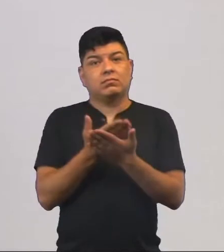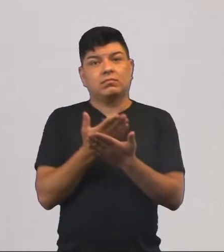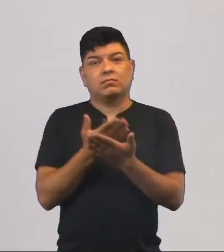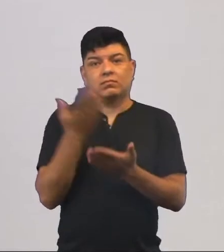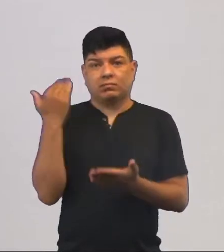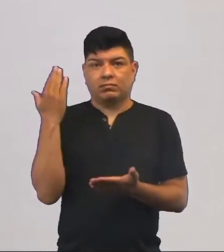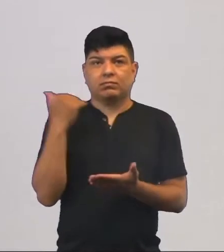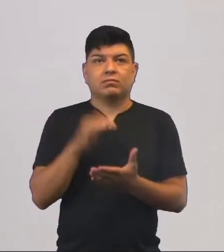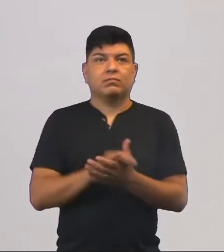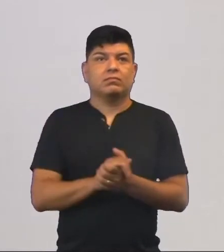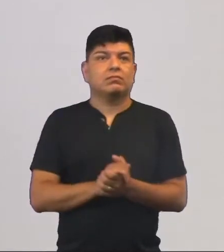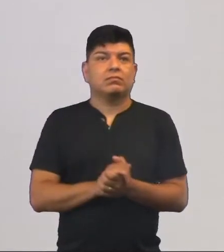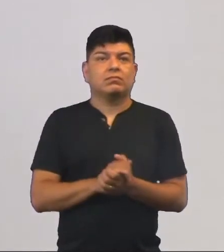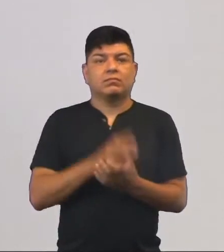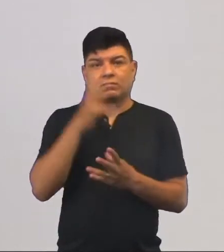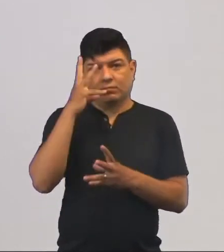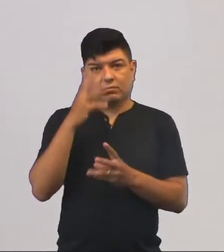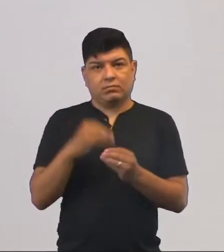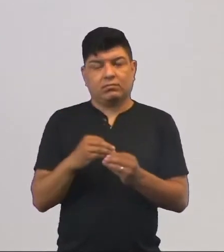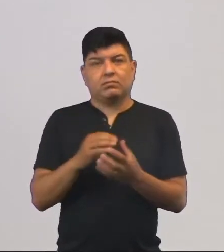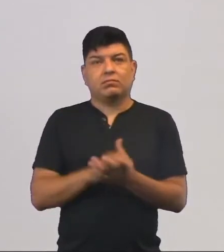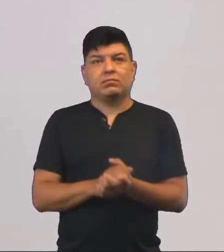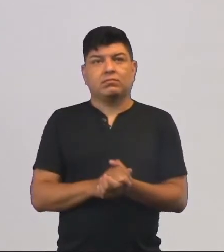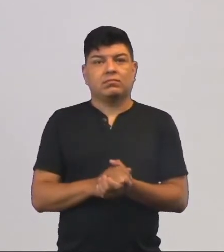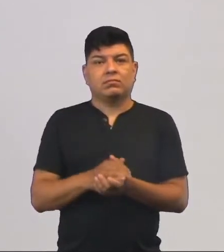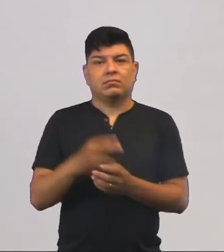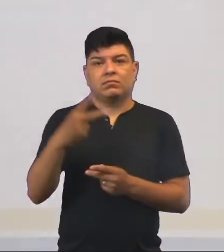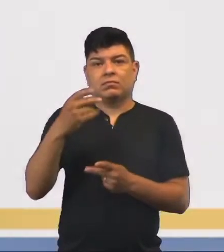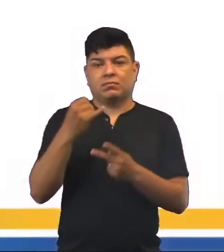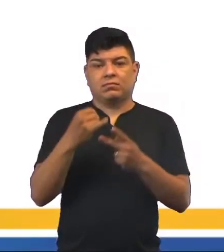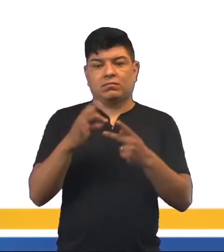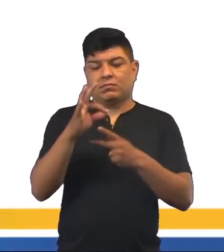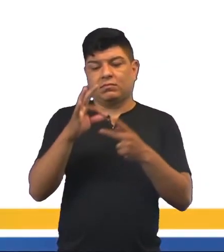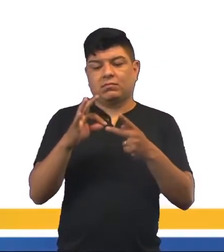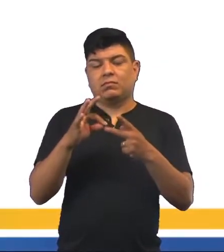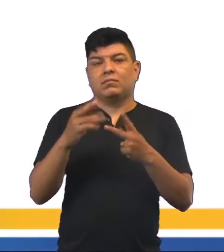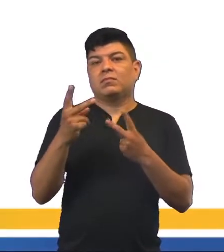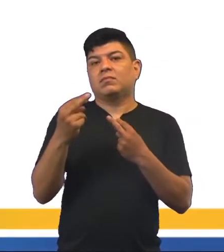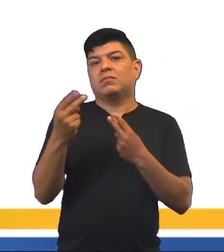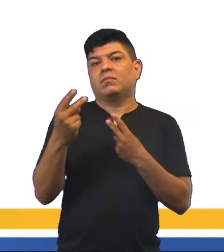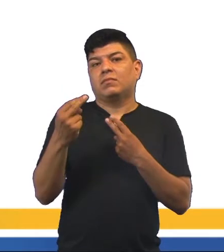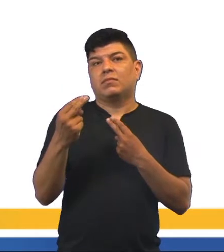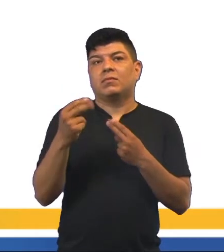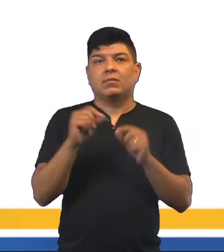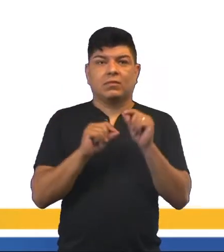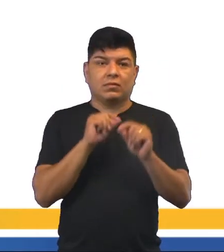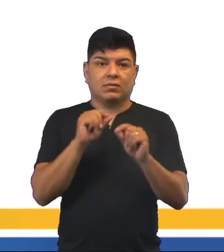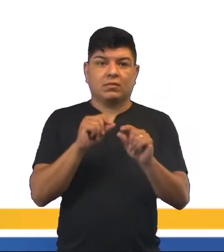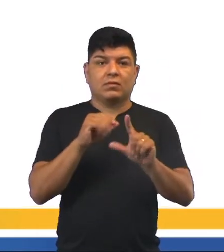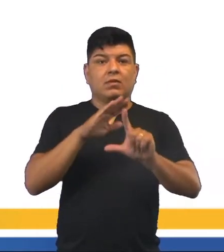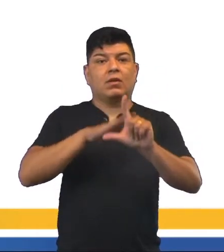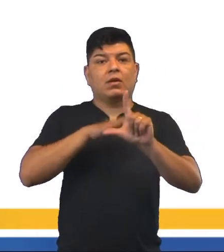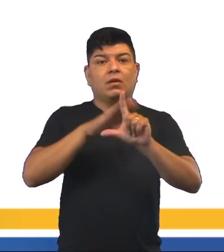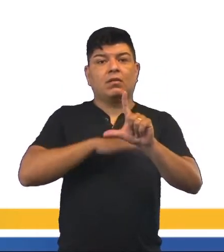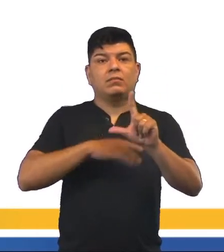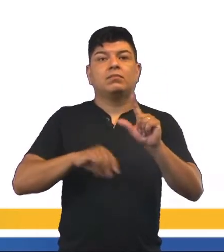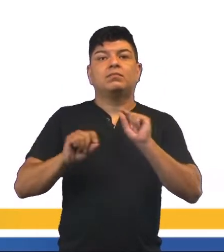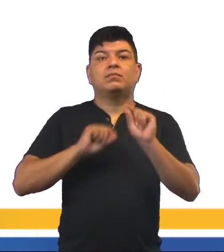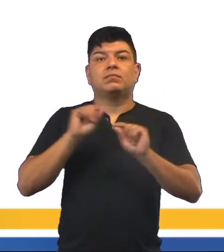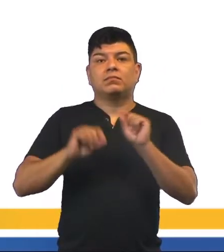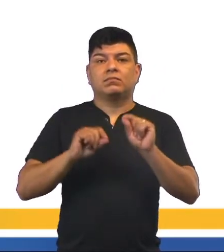isso? Sabemos que dois polígonos são semelhantes quando os ângulos correspondentes